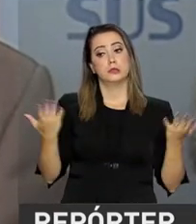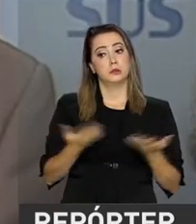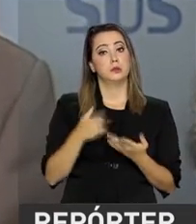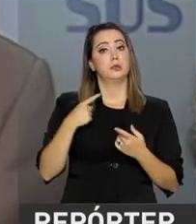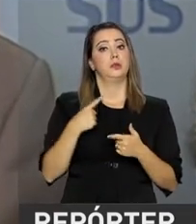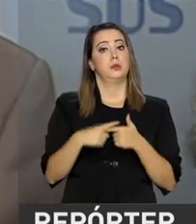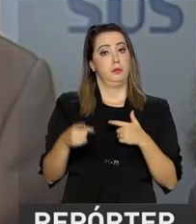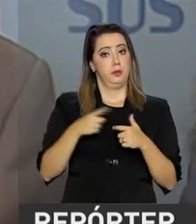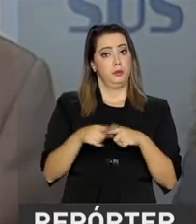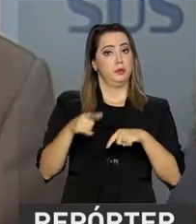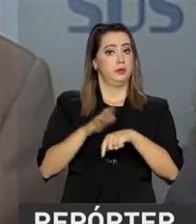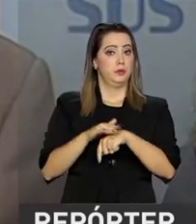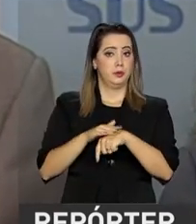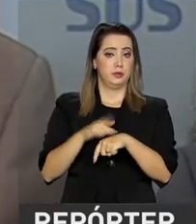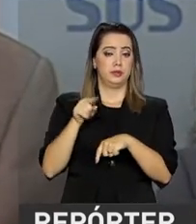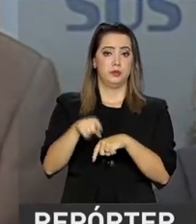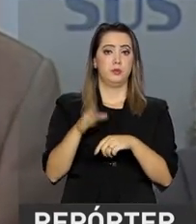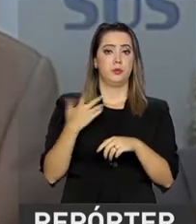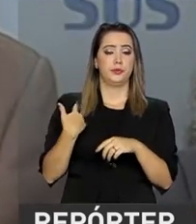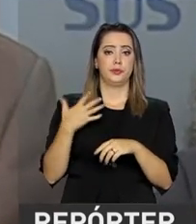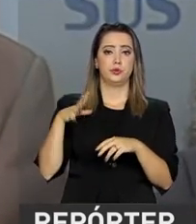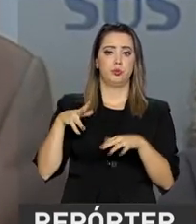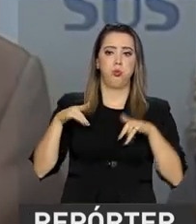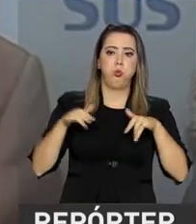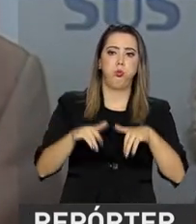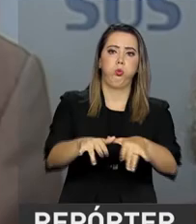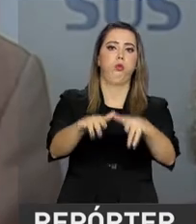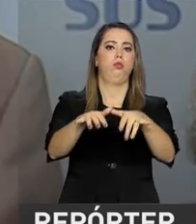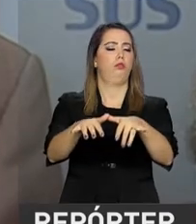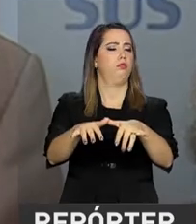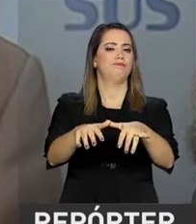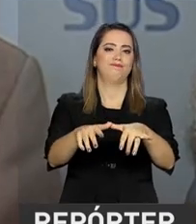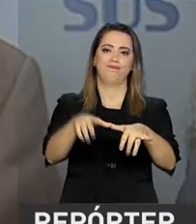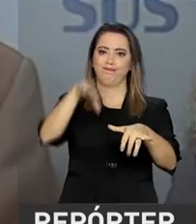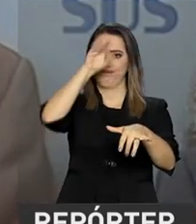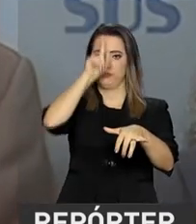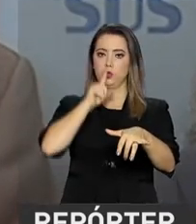circulação do vírus, possa ser atingida pela febre amarela. Nosso objetivo é poupar vidas.